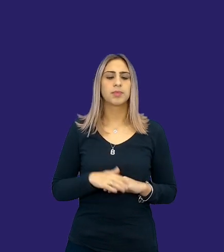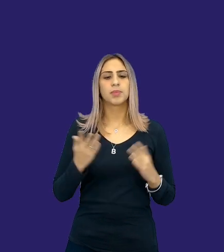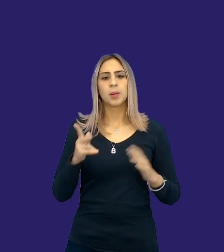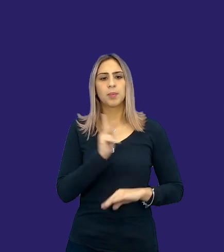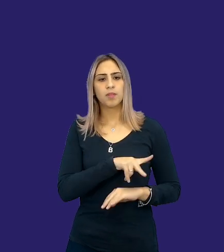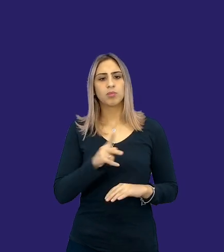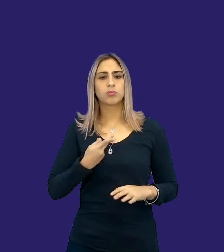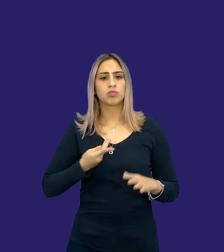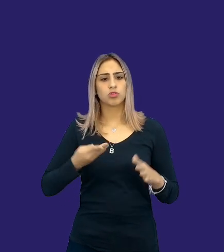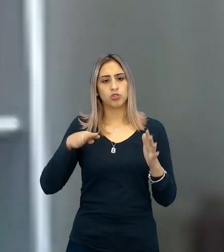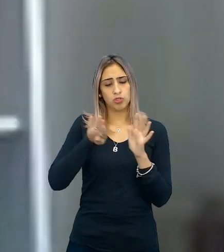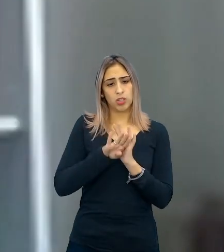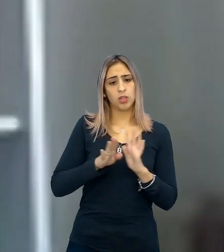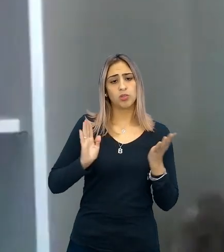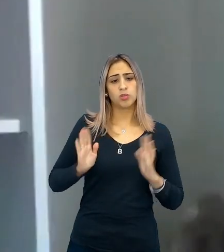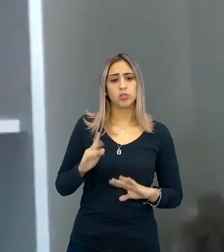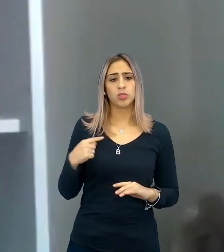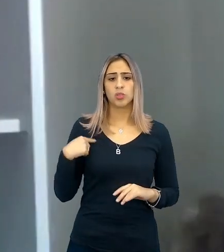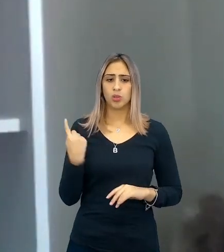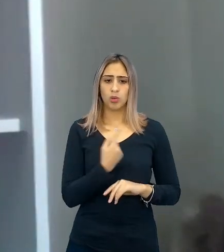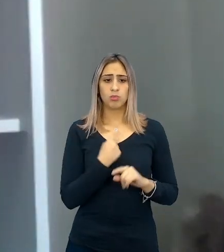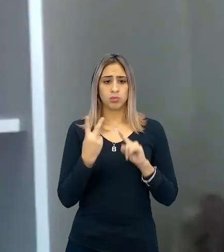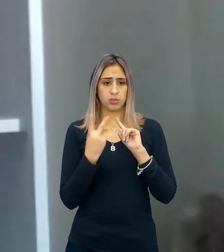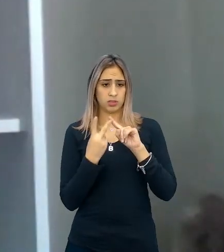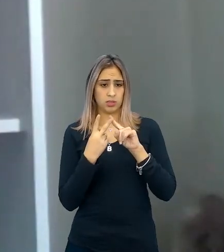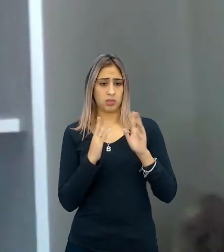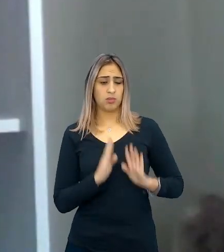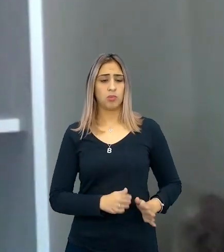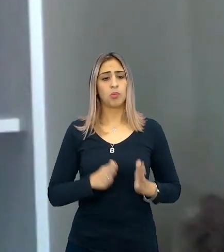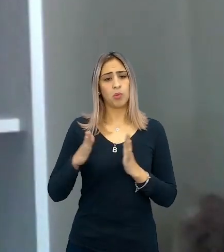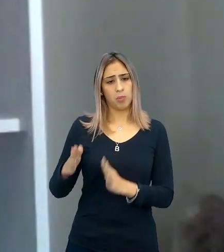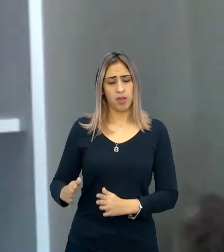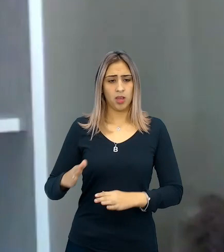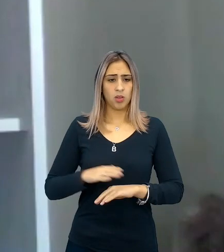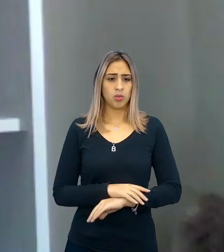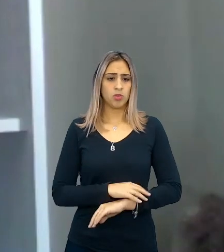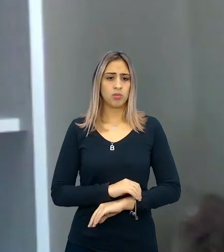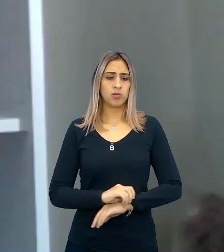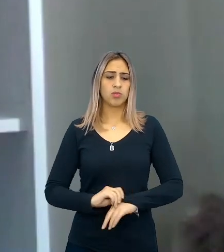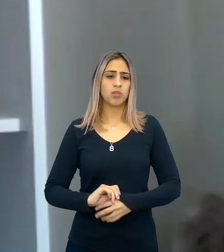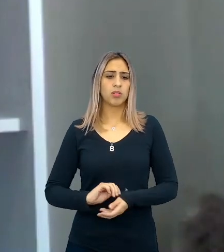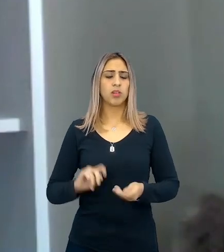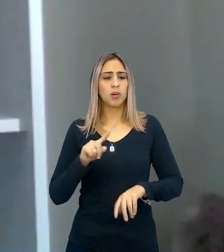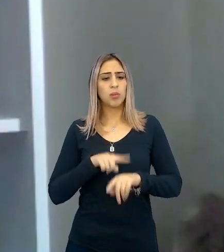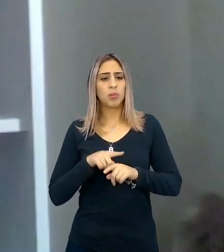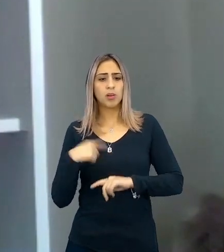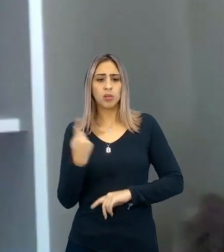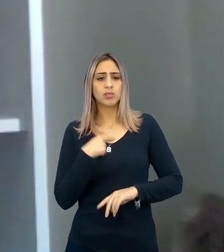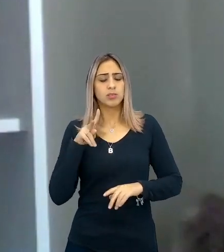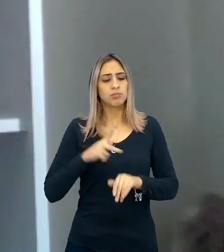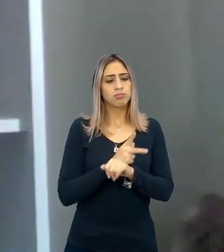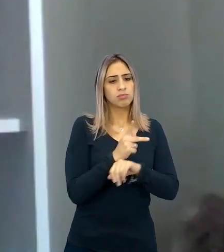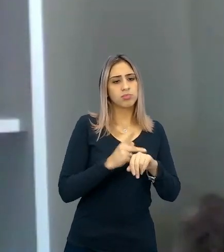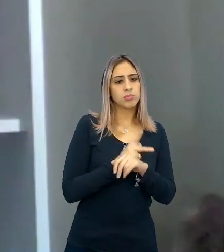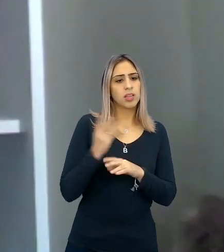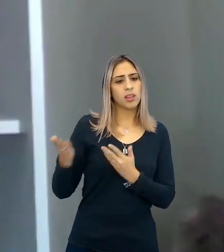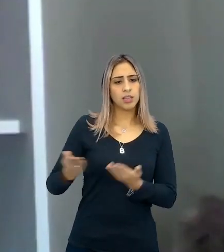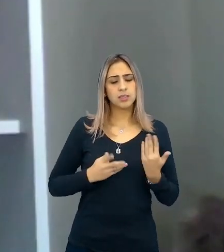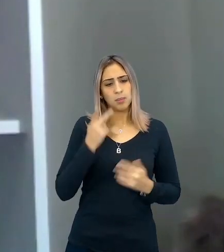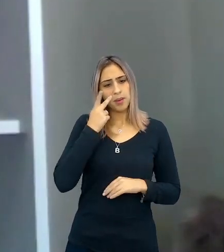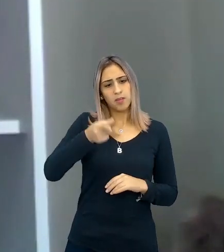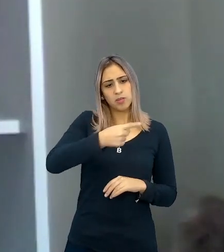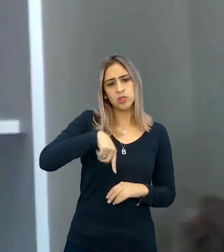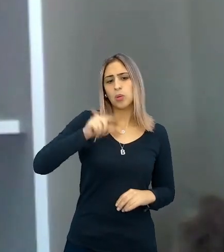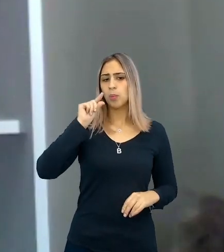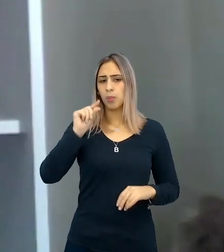professores, estamos chegando aqui ao nosso segundo momento, e é um momento que nós sempre buscamos trazer para vocês